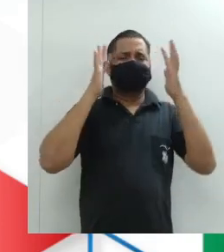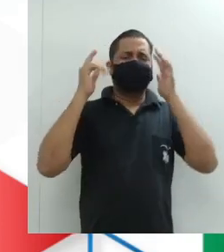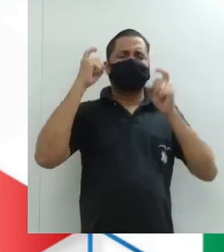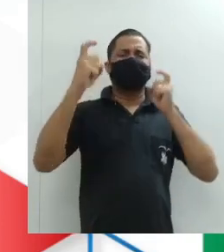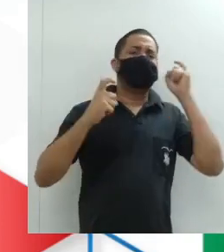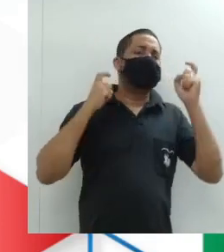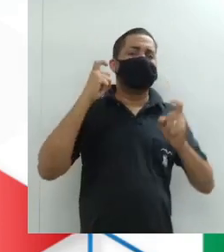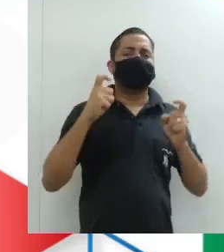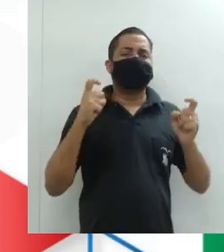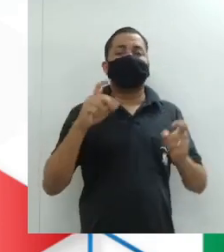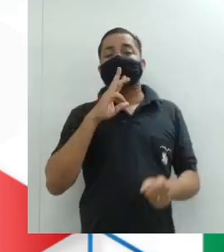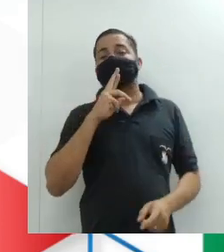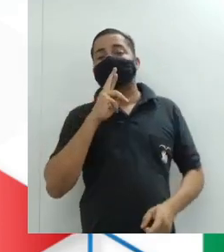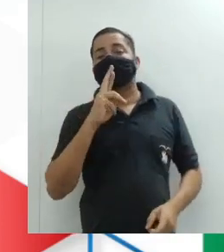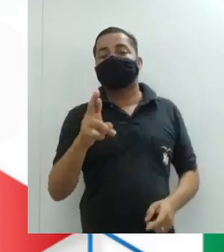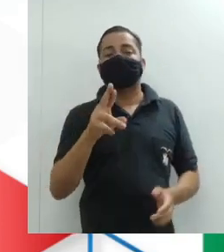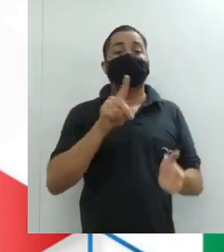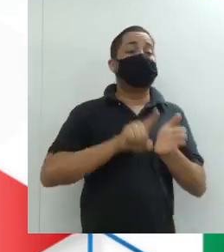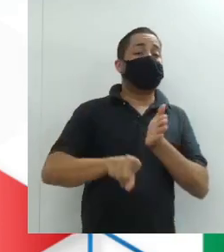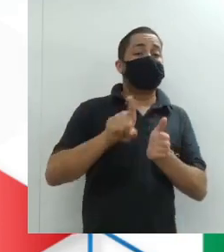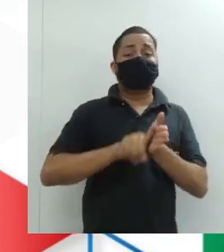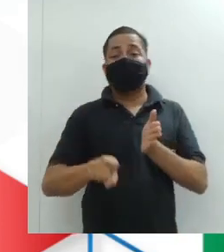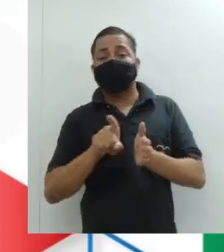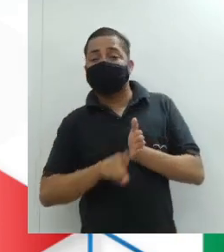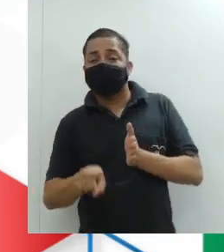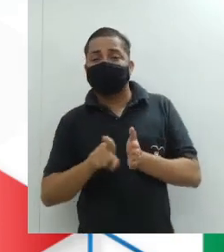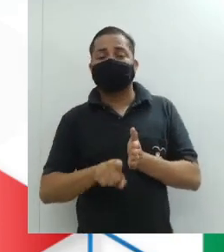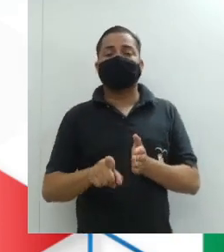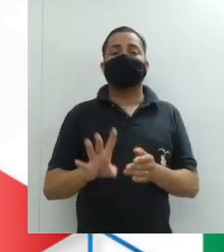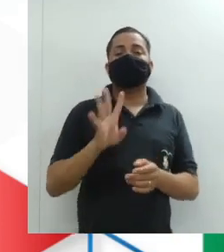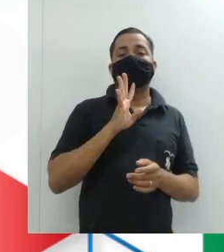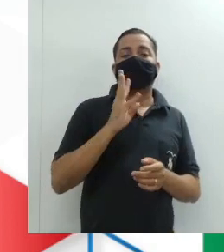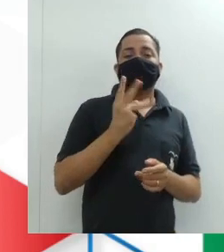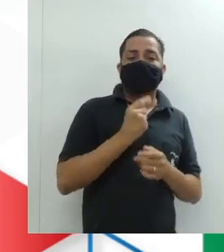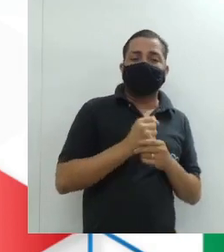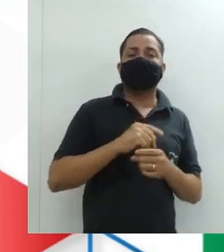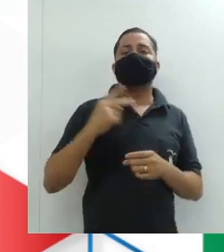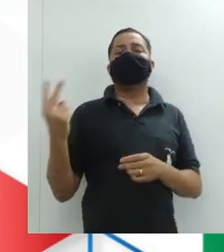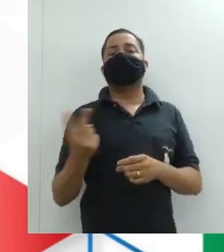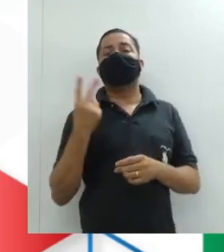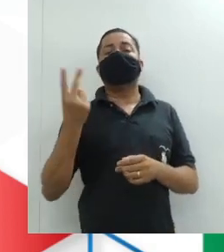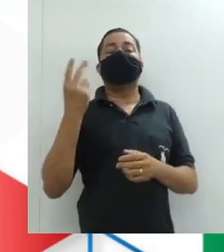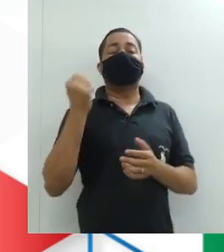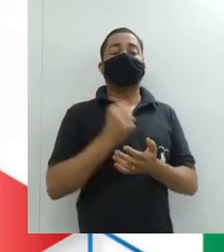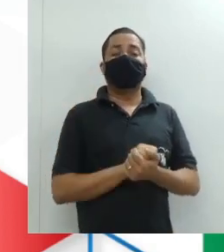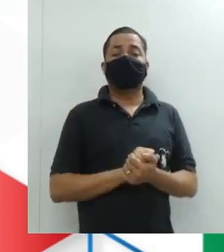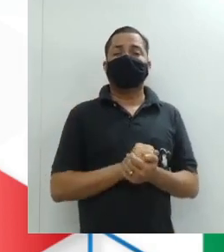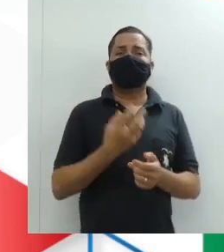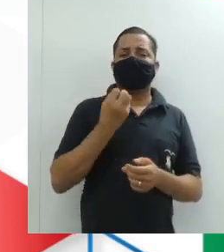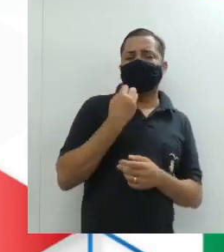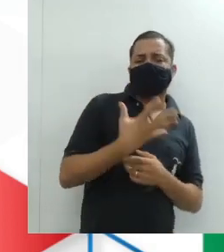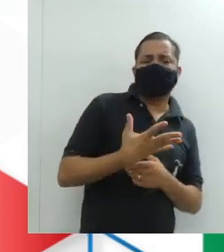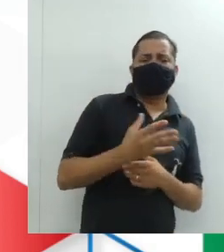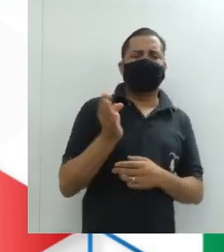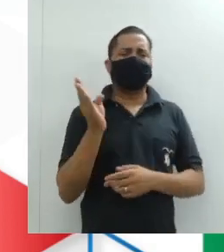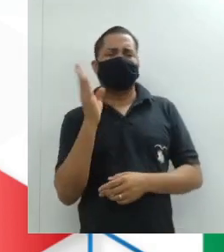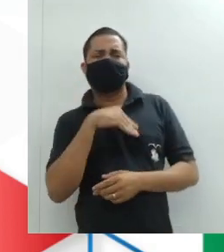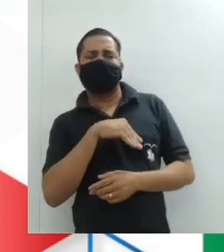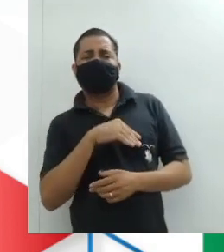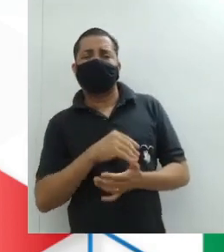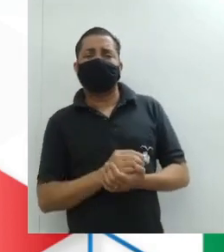preocupa-se em responder perguntas sobre conhecimento, valores. E quais são? O que é bom, o que é mal,